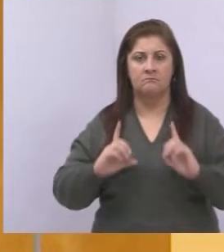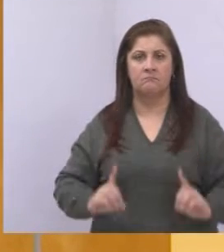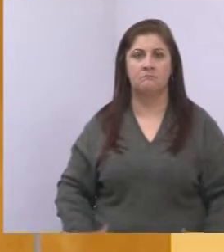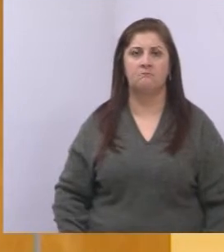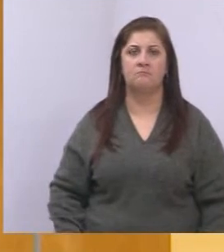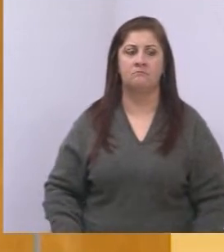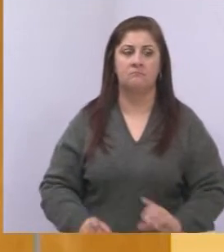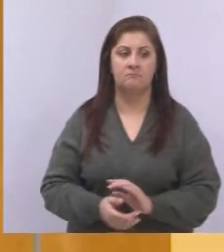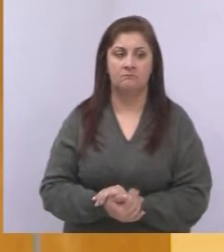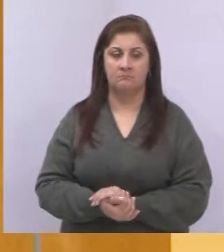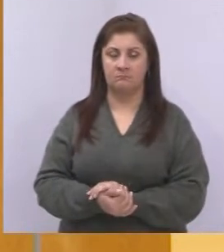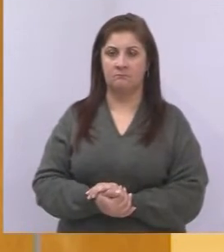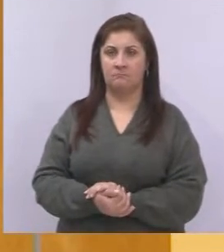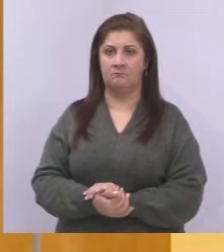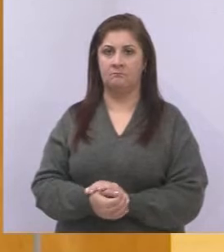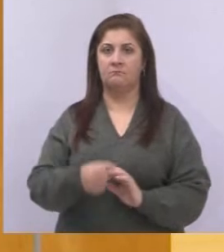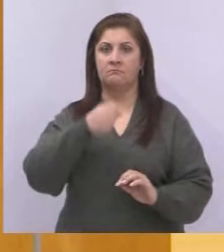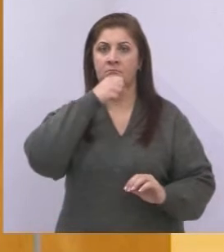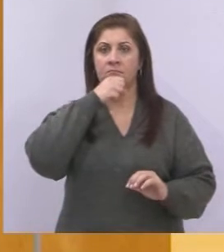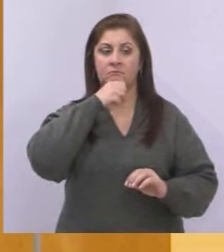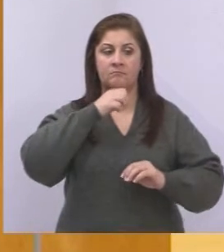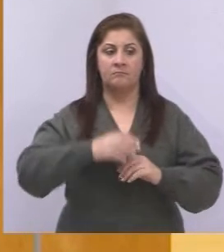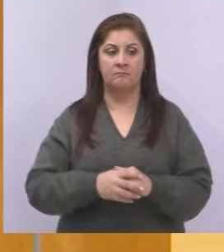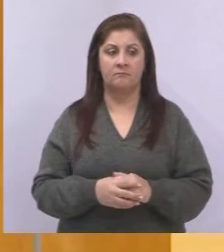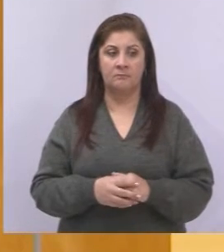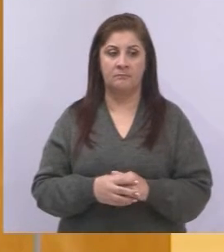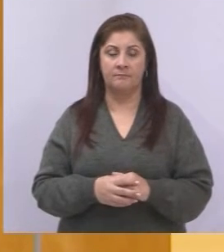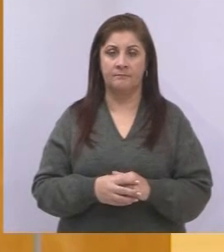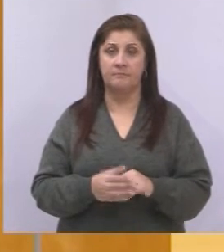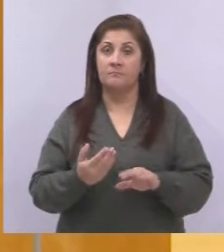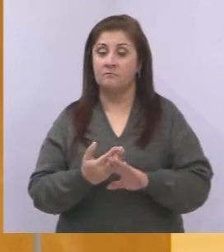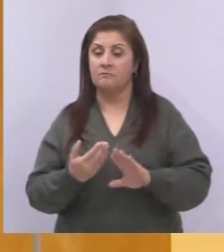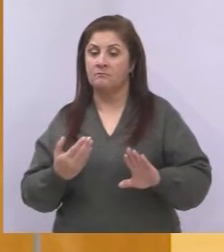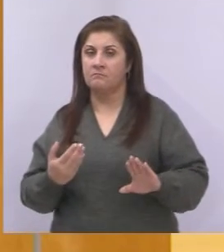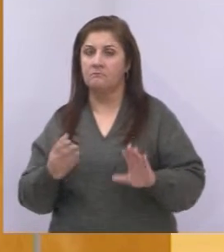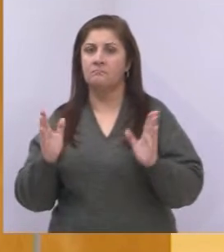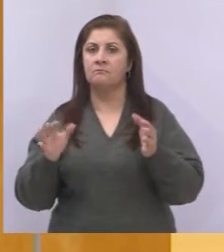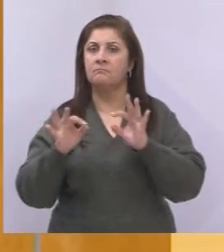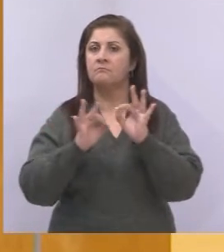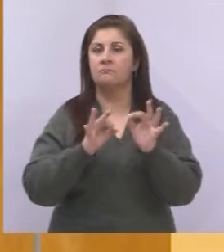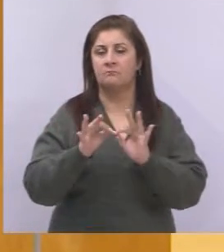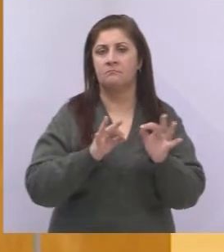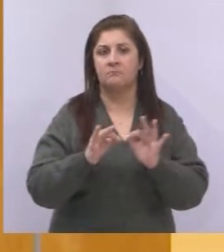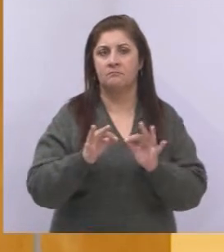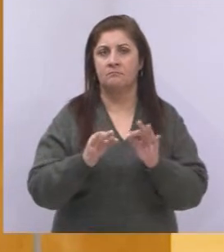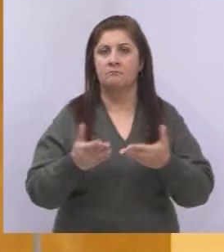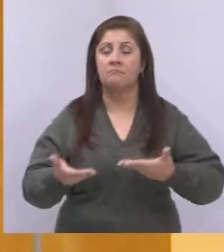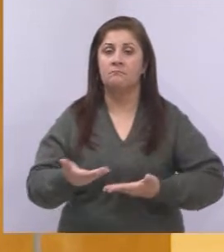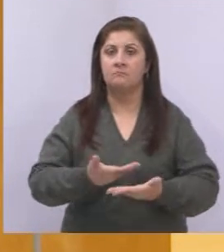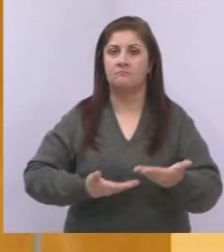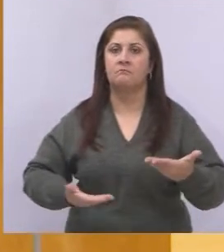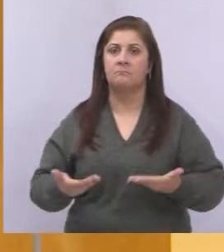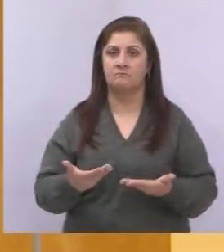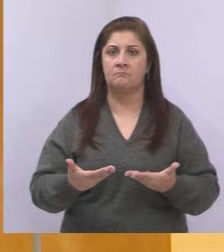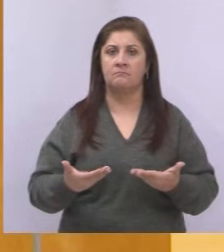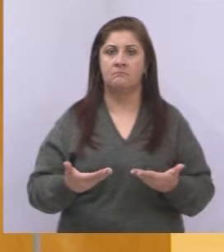dignidade do idoso, de forma indireta a gente organiza os serviços